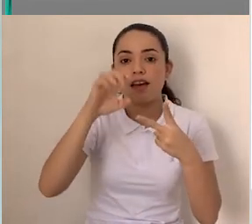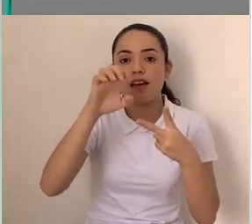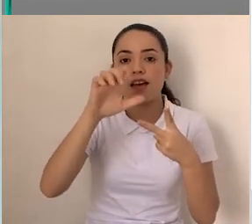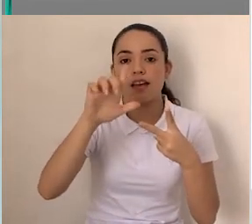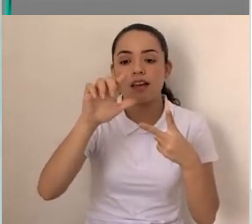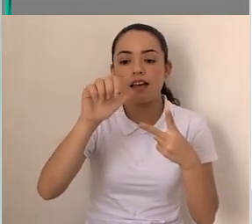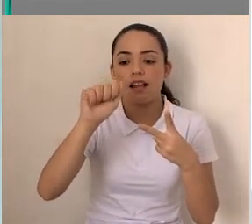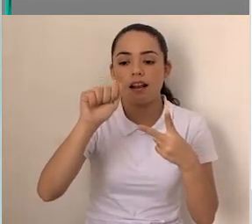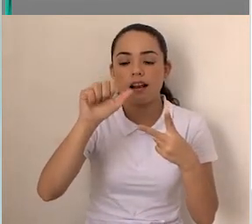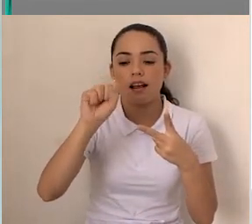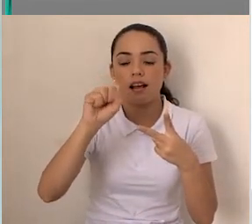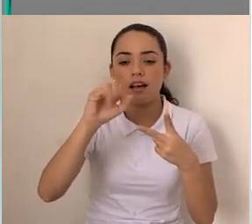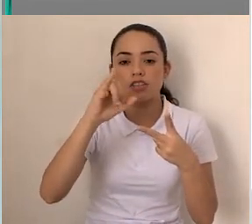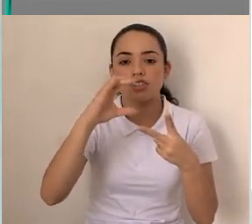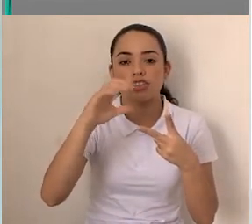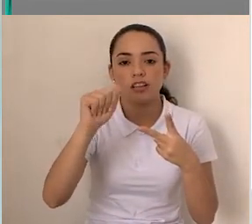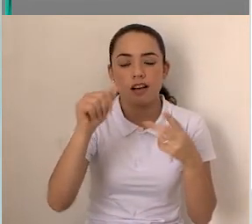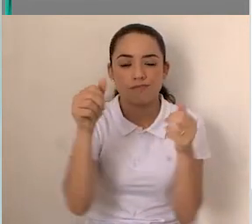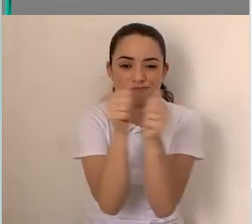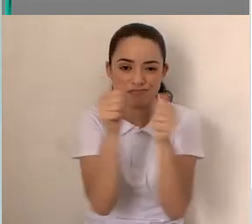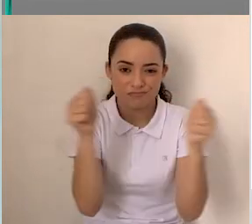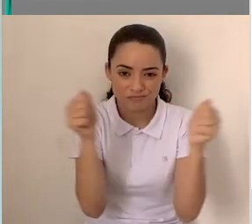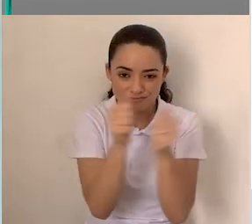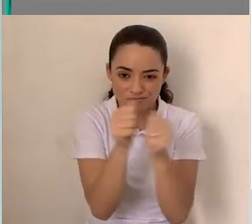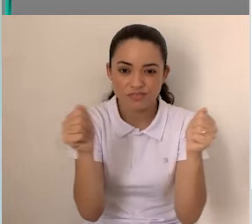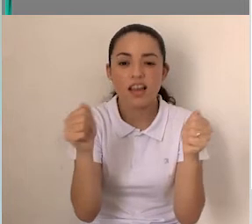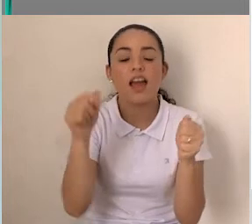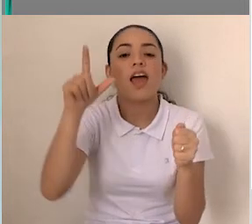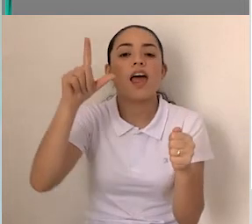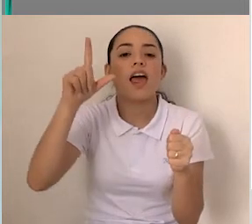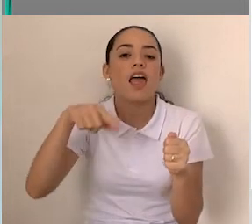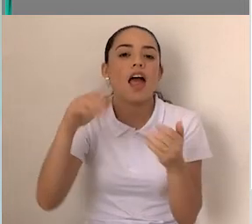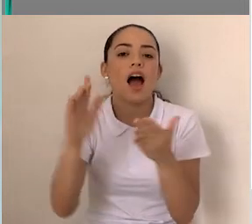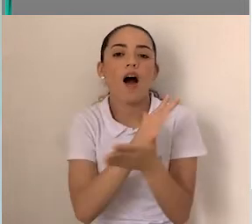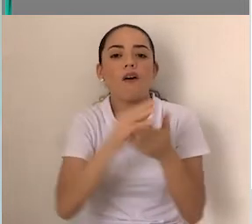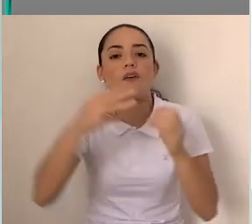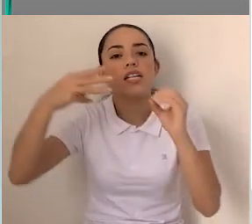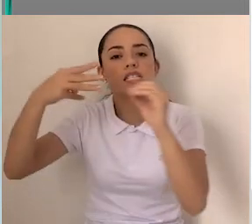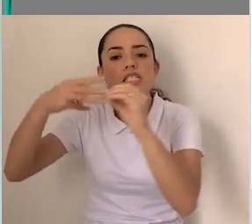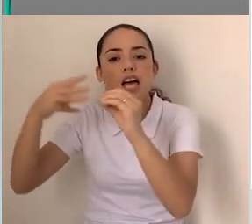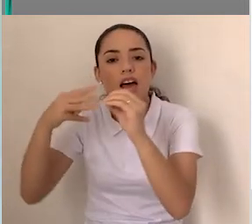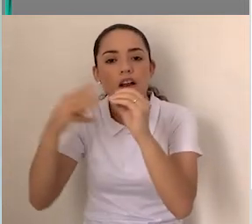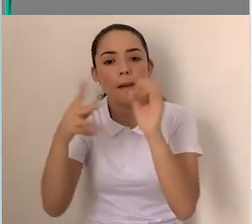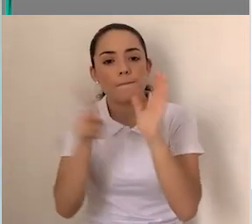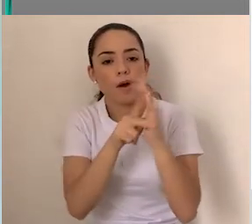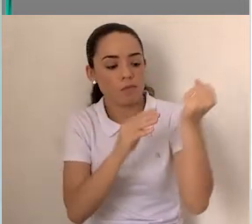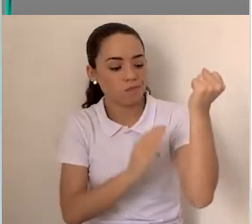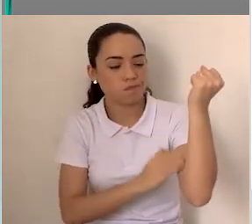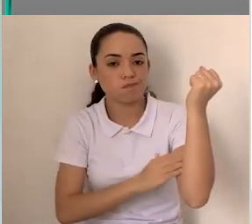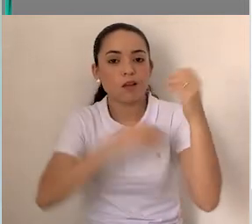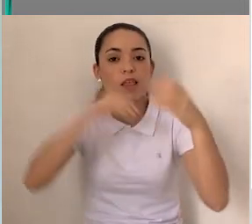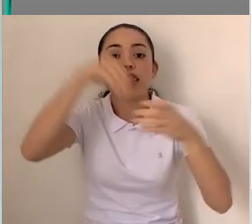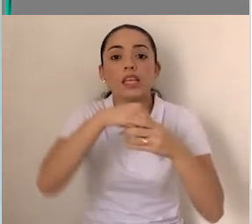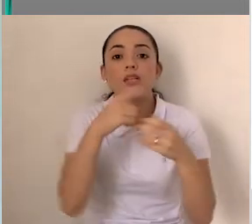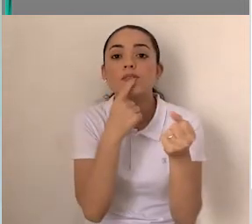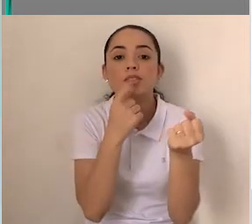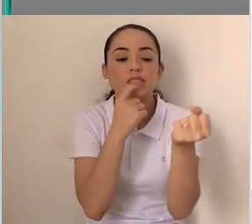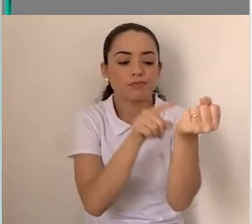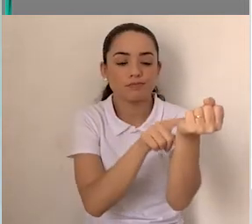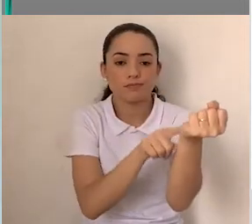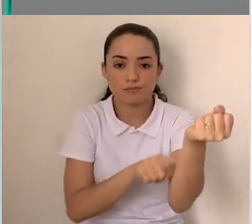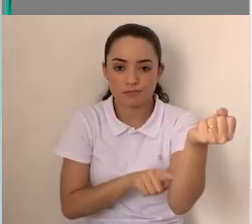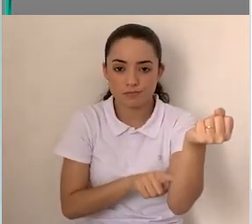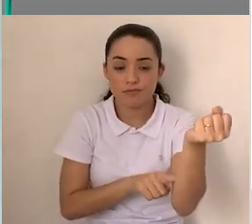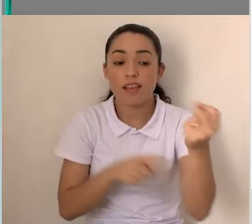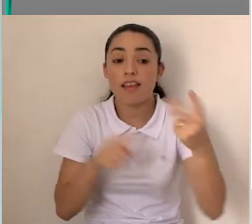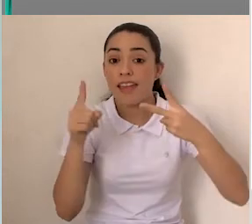As fibras elásticas também são produzidas por fibroblastos, como as fibras colágenas, e podem ser produzidas por células musculares